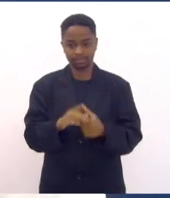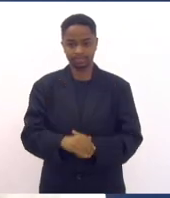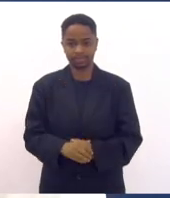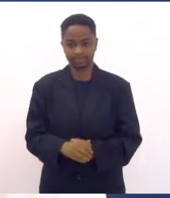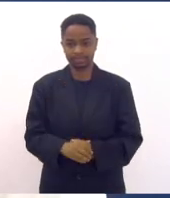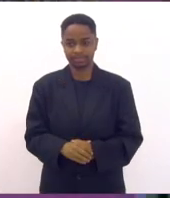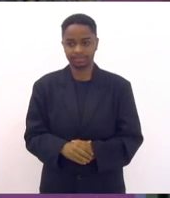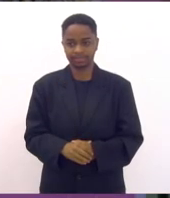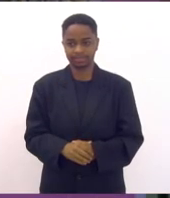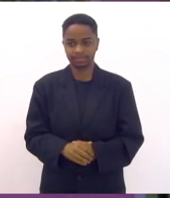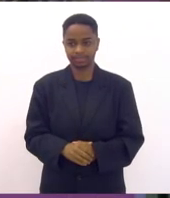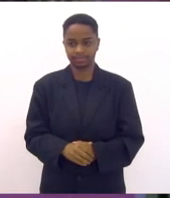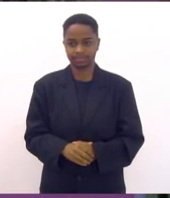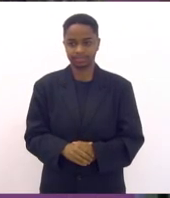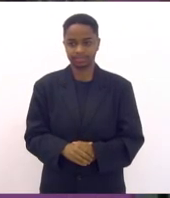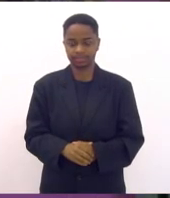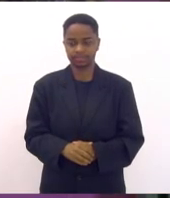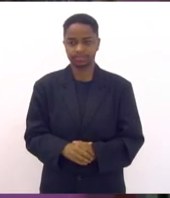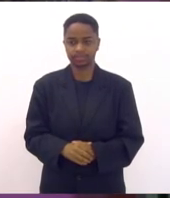ah